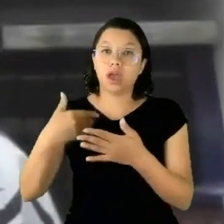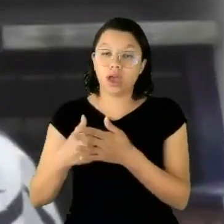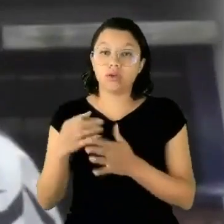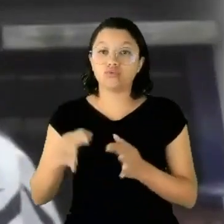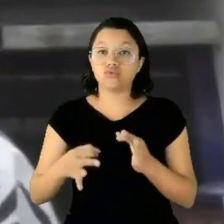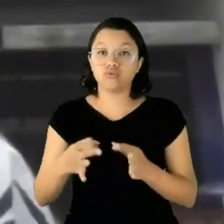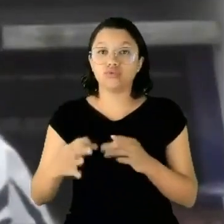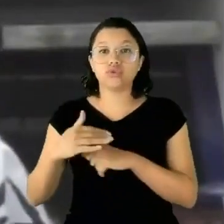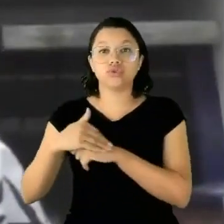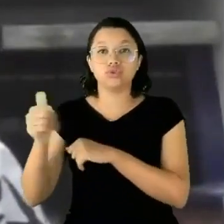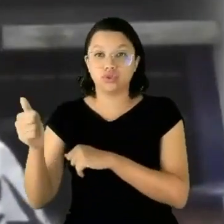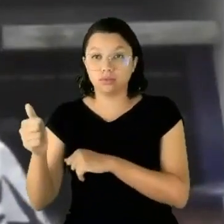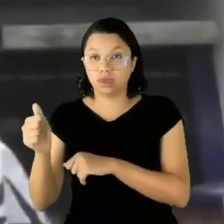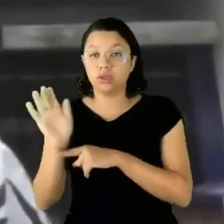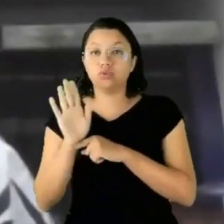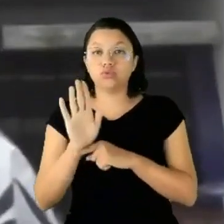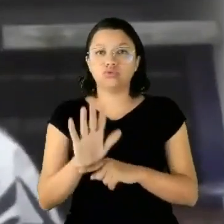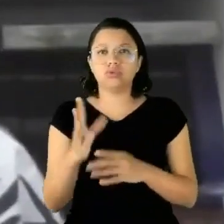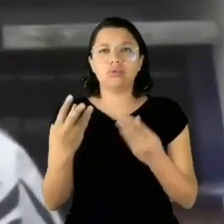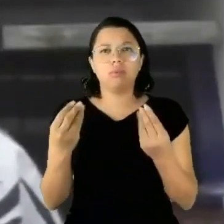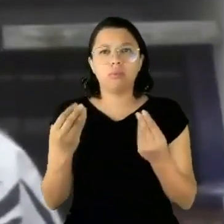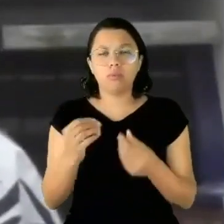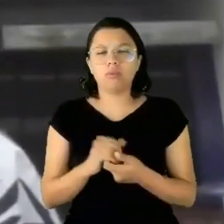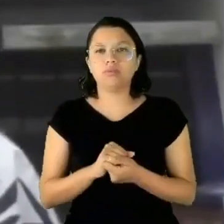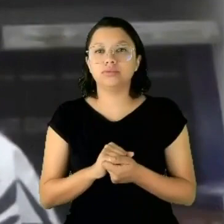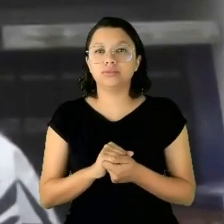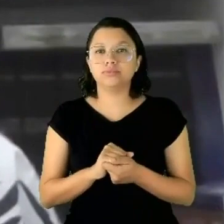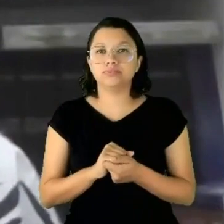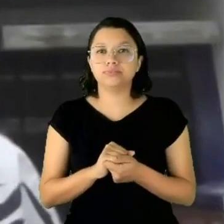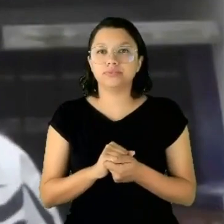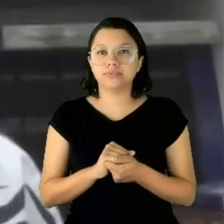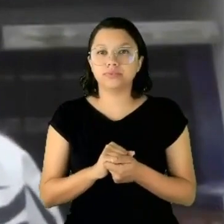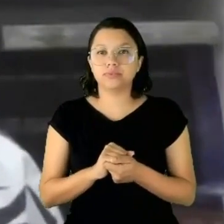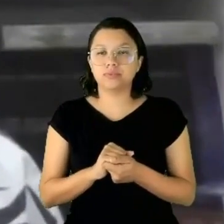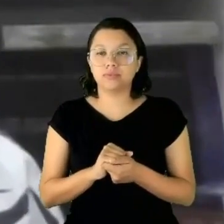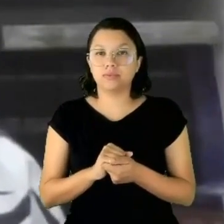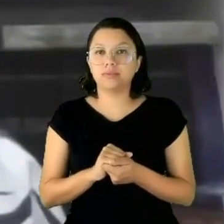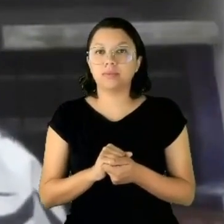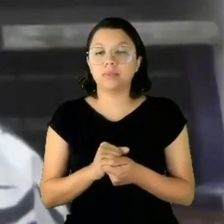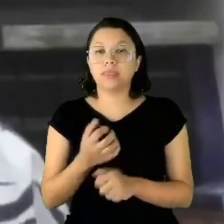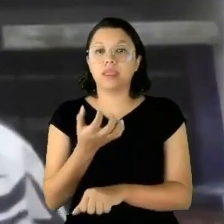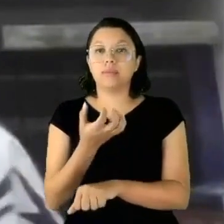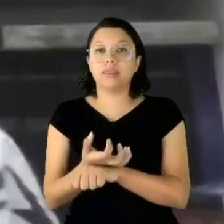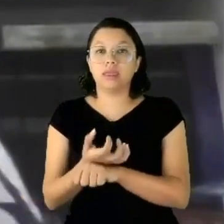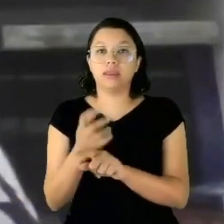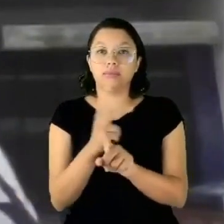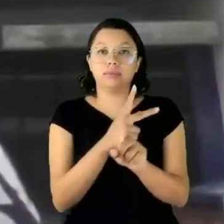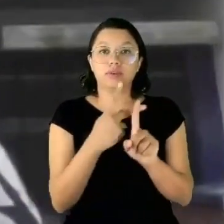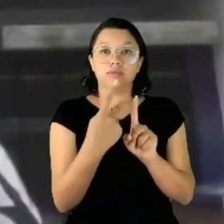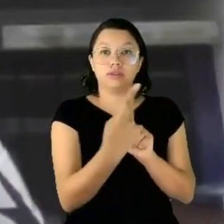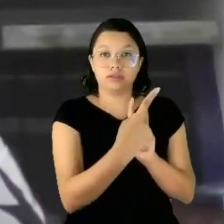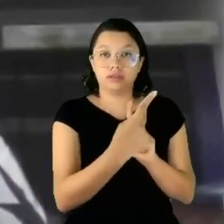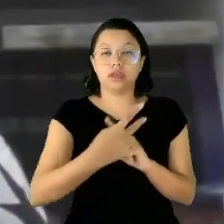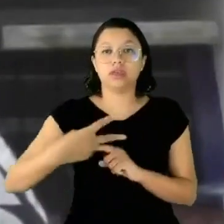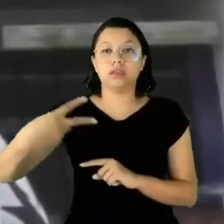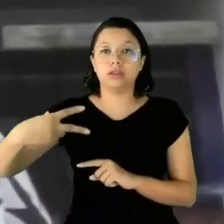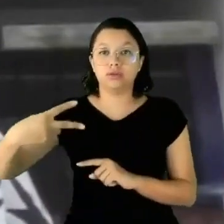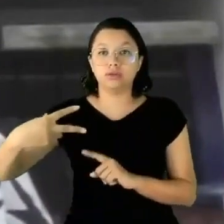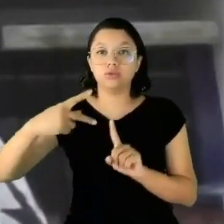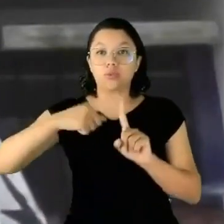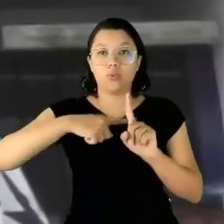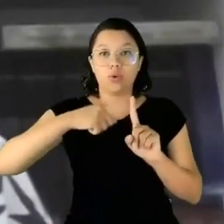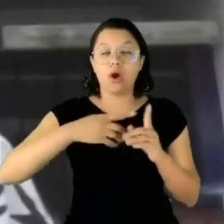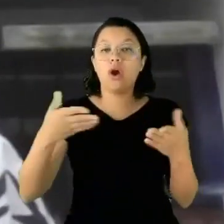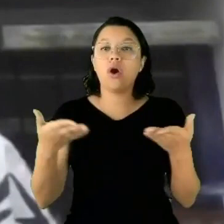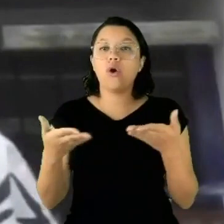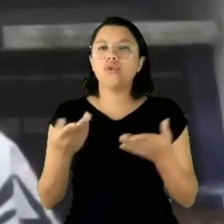excelente contribuição também na matéria previdenciária no segundo grau e hoje